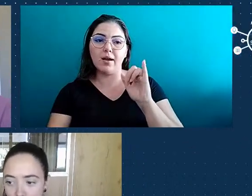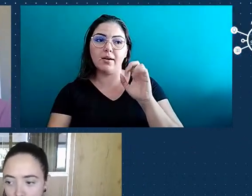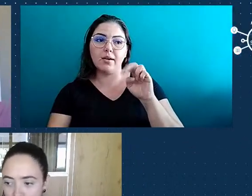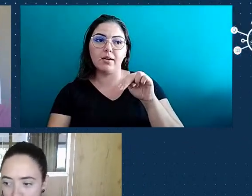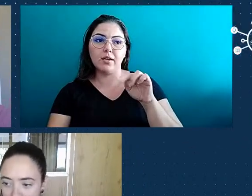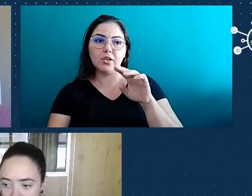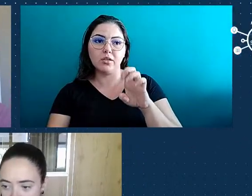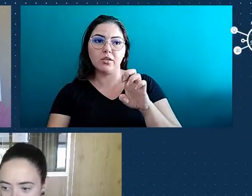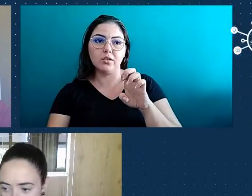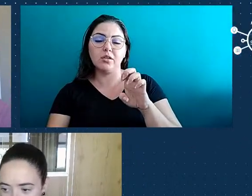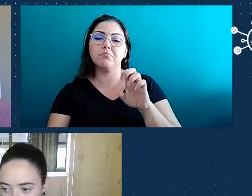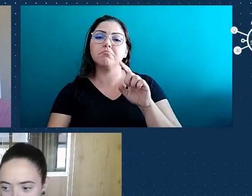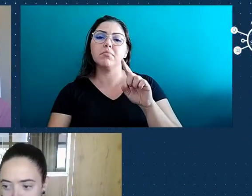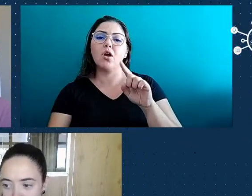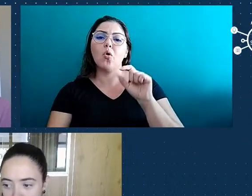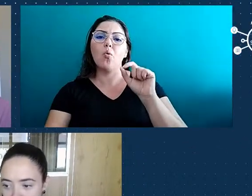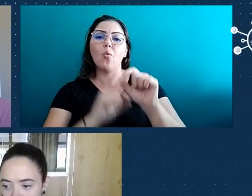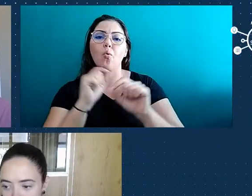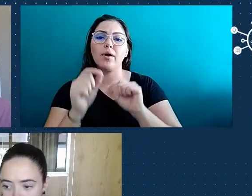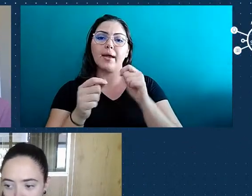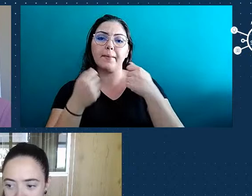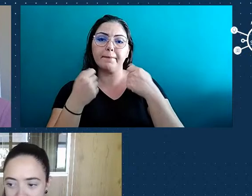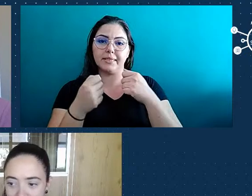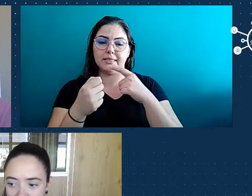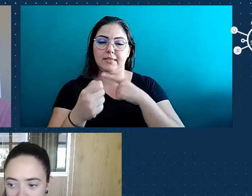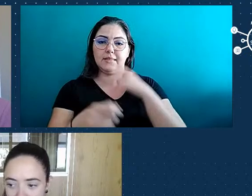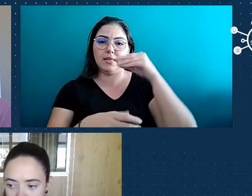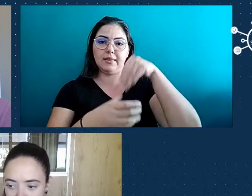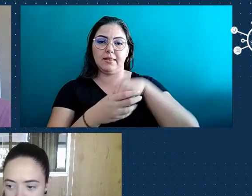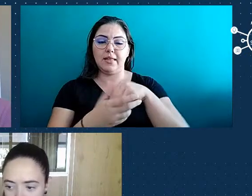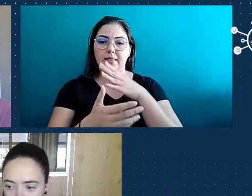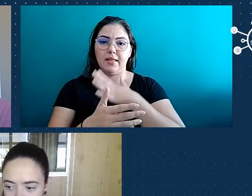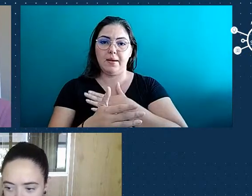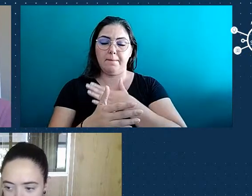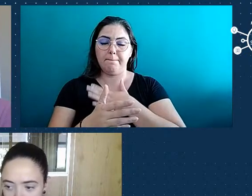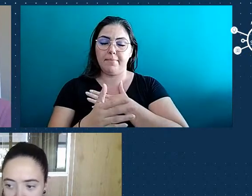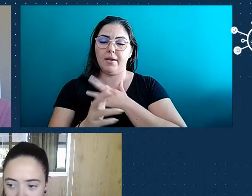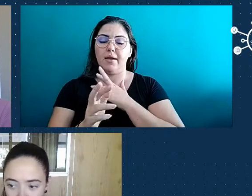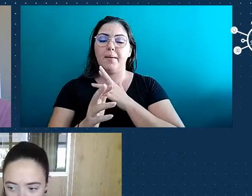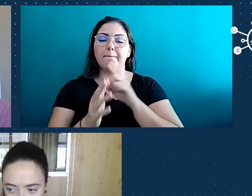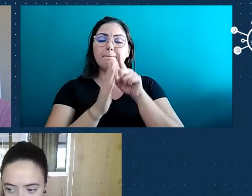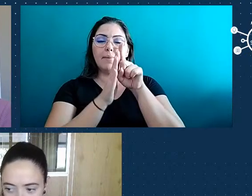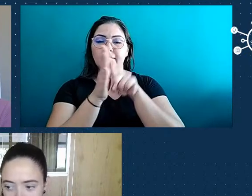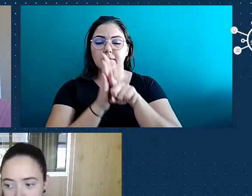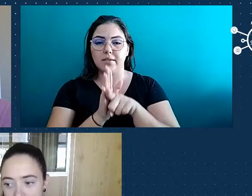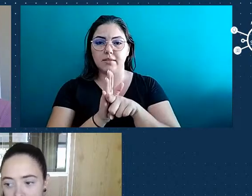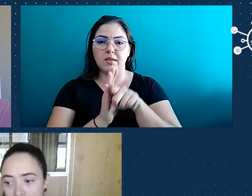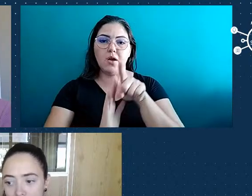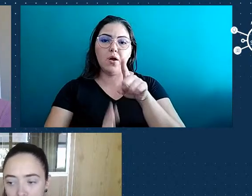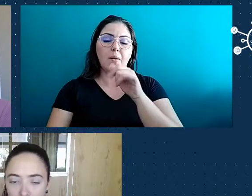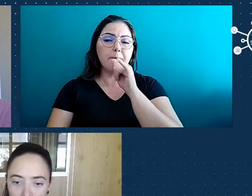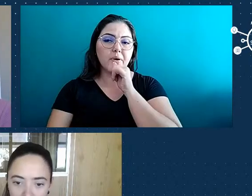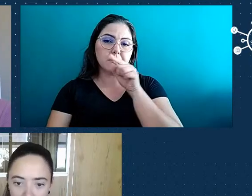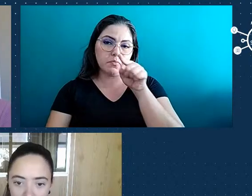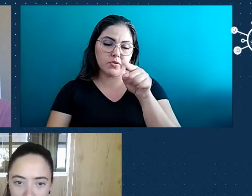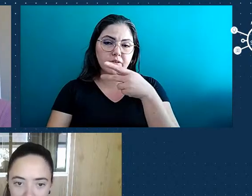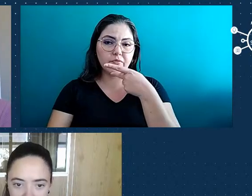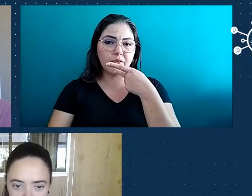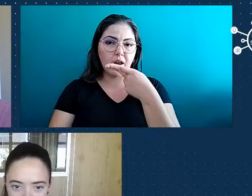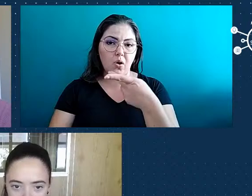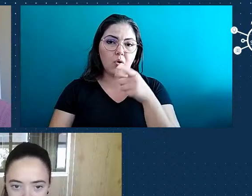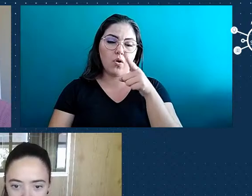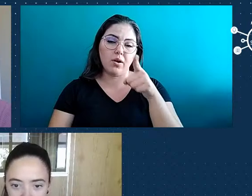no meu corpo de pesquisa. No exemplo que você deu, eu precisaria entrevistar estudantes, trabalhadores para incluir no meu projeto